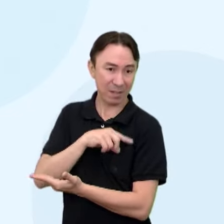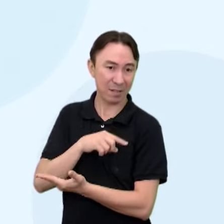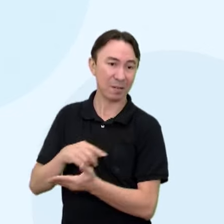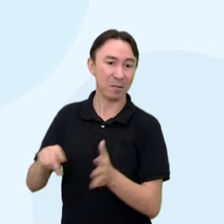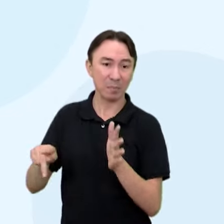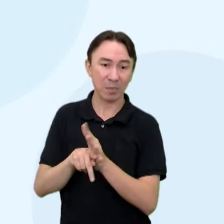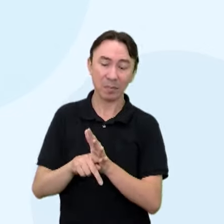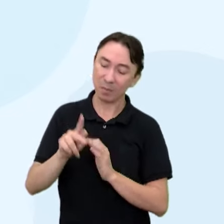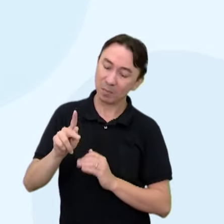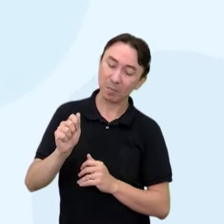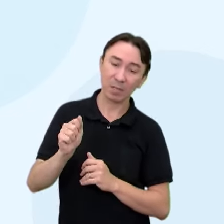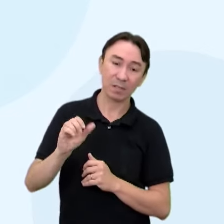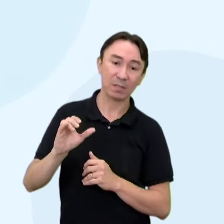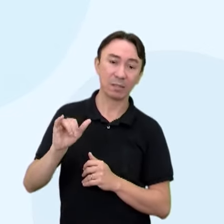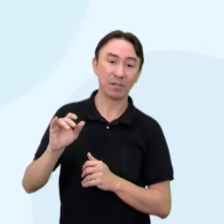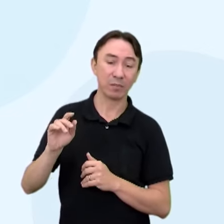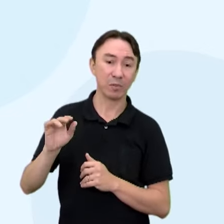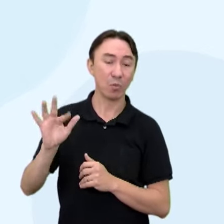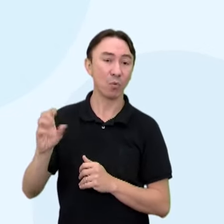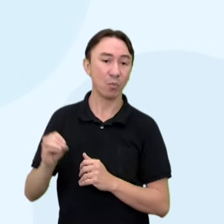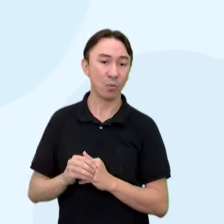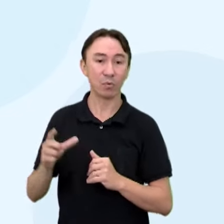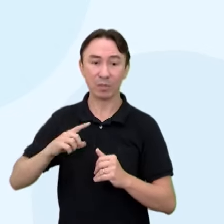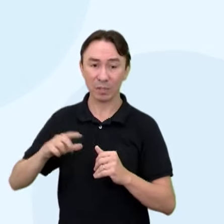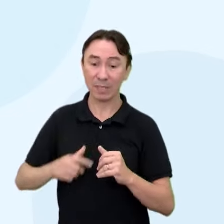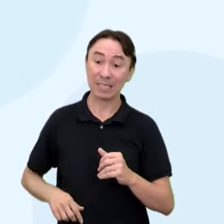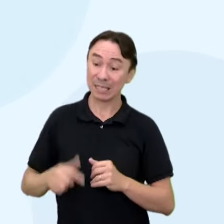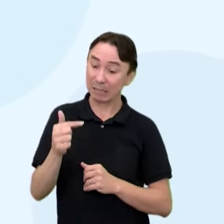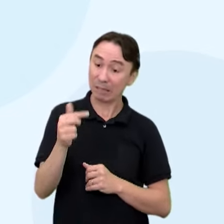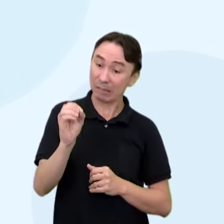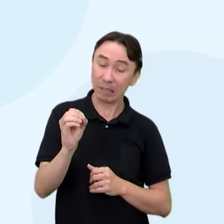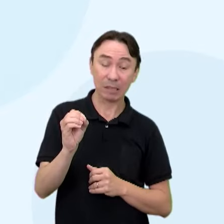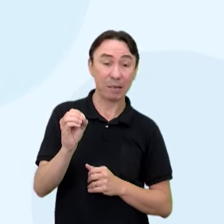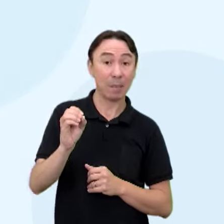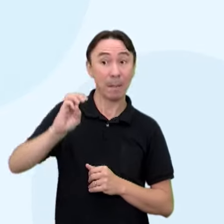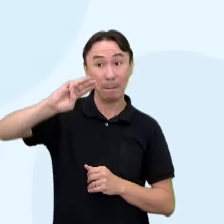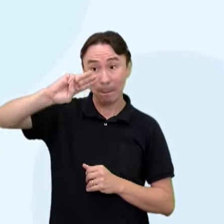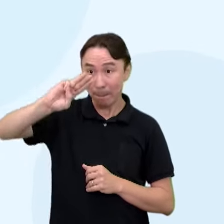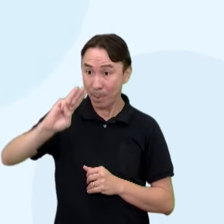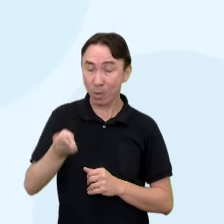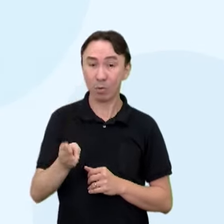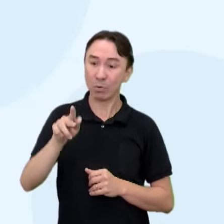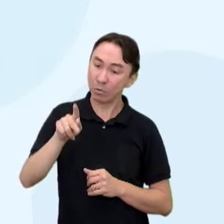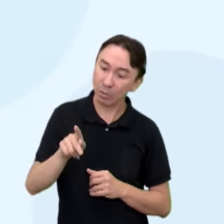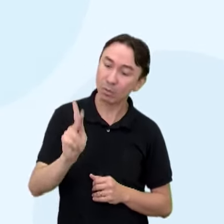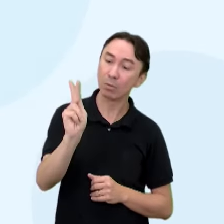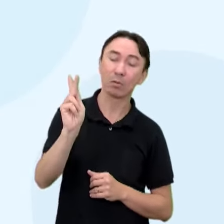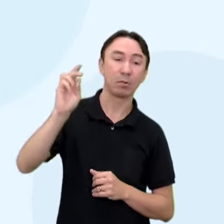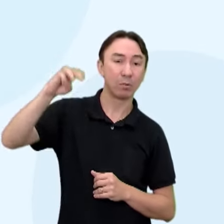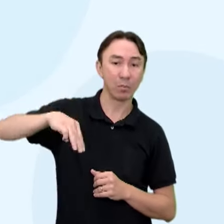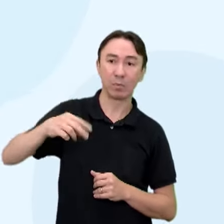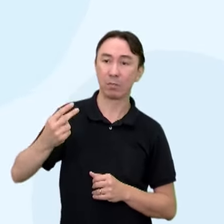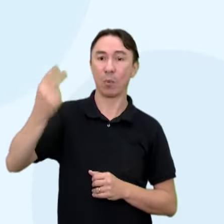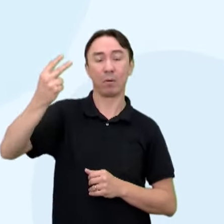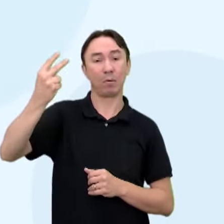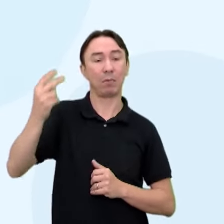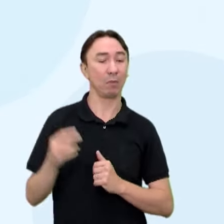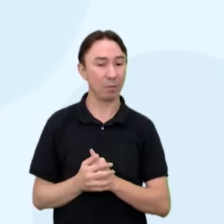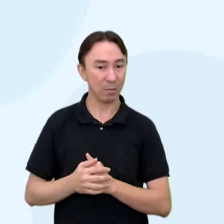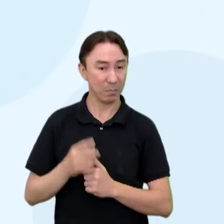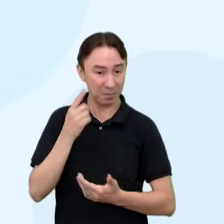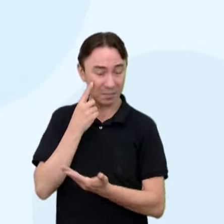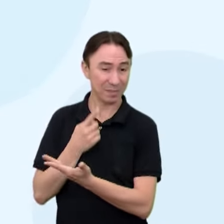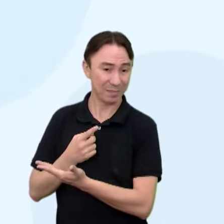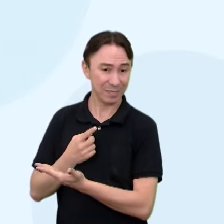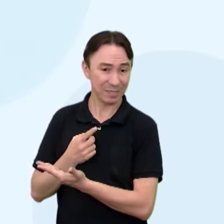70 milhões de quilômetros quadrados, né? Se a gente for fazer aí uma projeção dessa